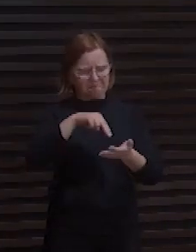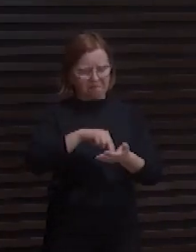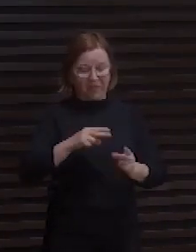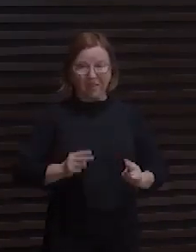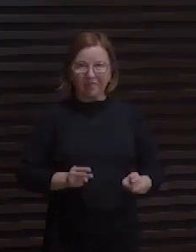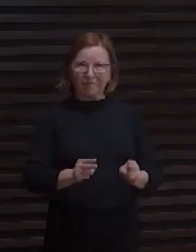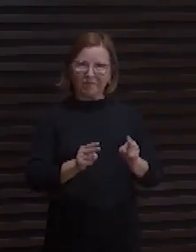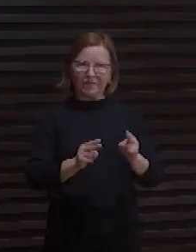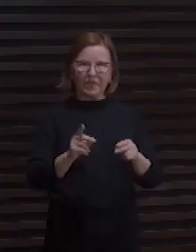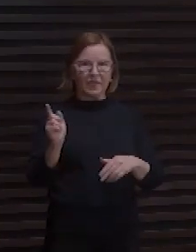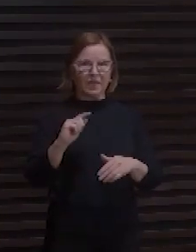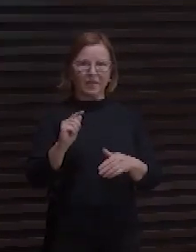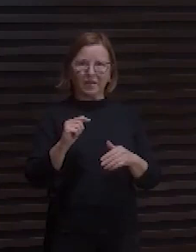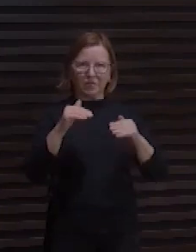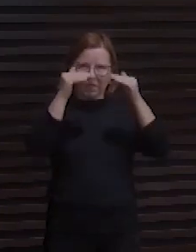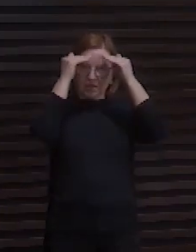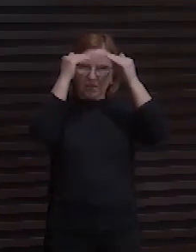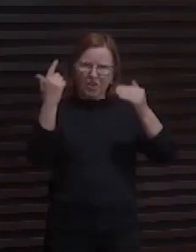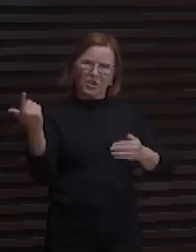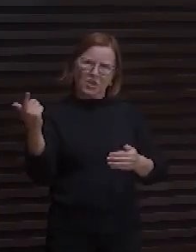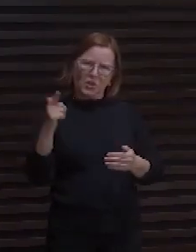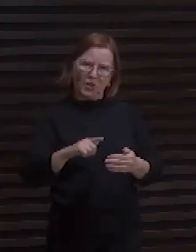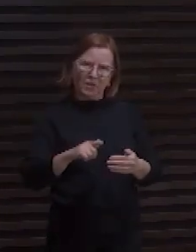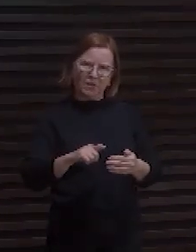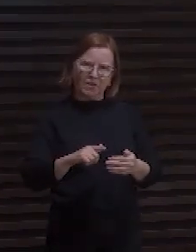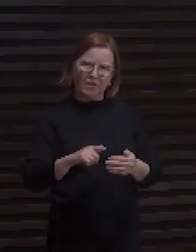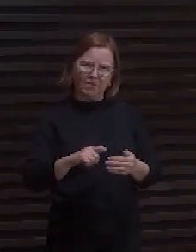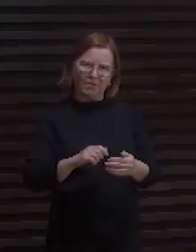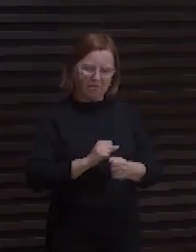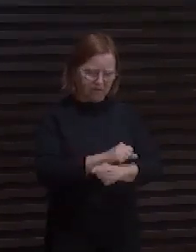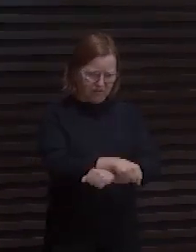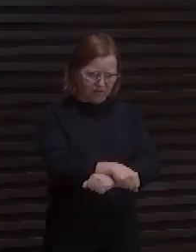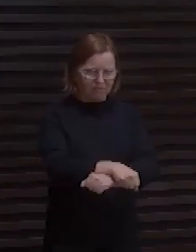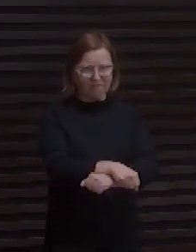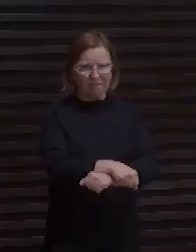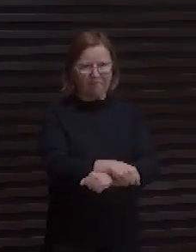firmes e não se submetam de novo a jugo de escravidão.